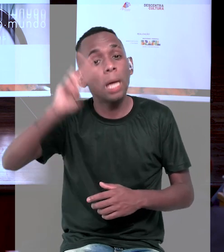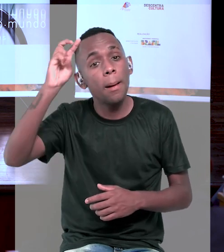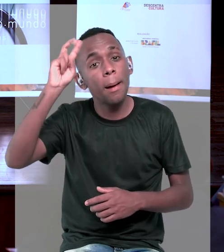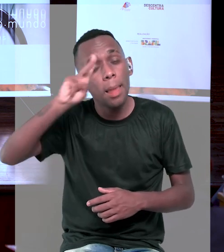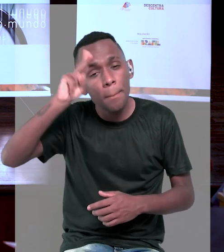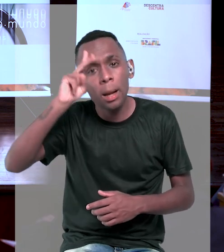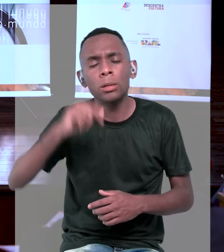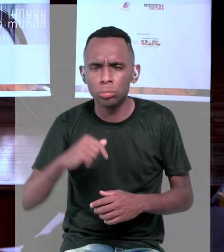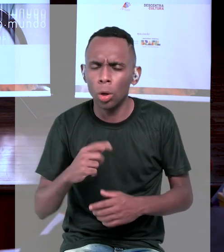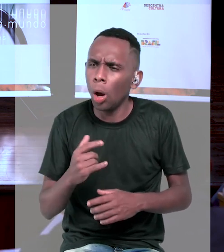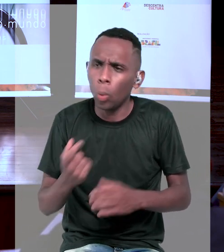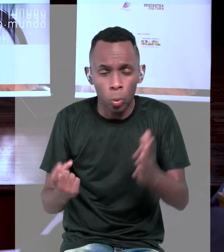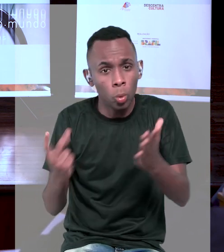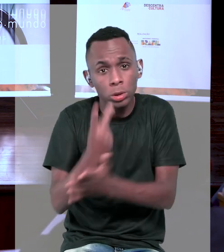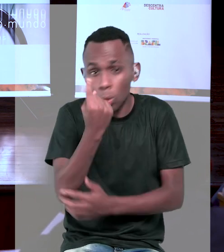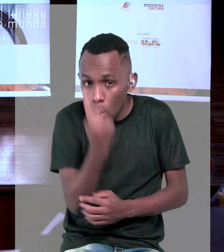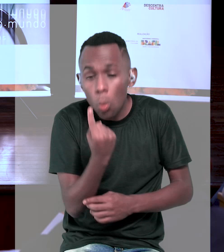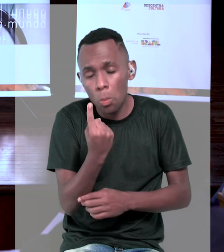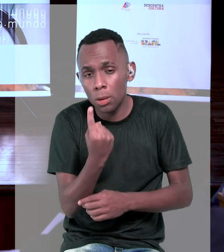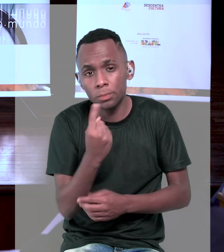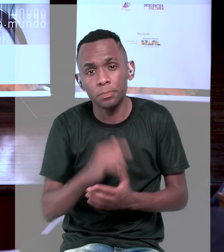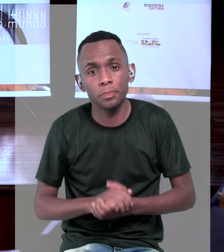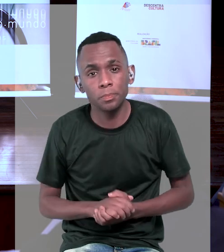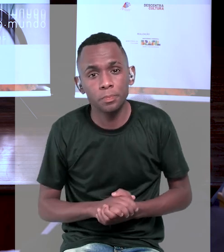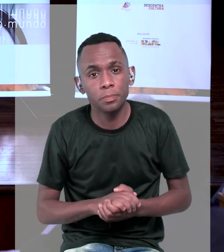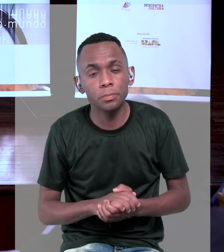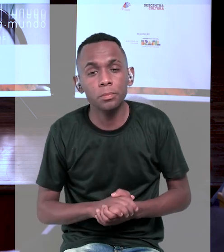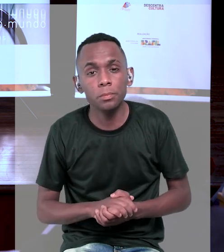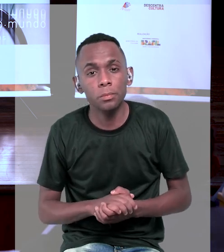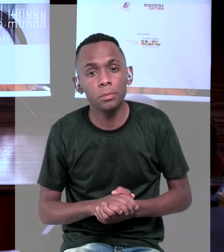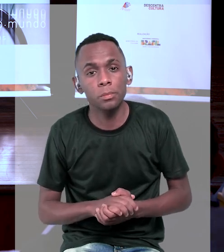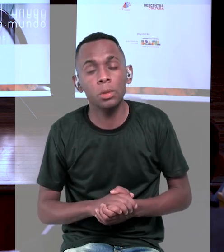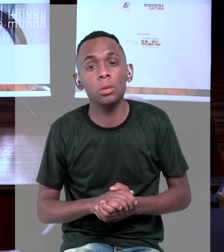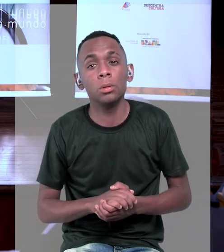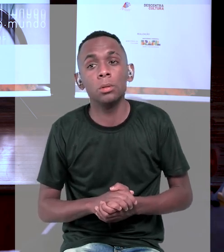Essa única coisa é a seguinte, onde é que eu deixei meu celular?